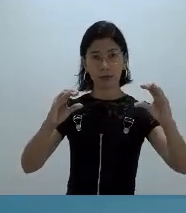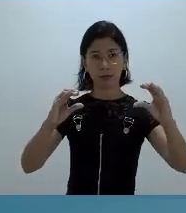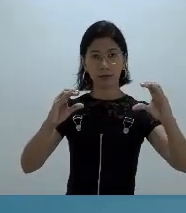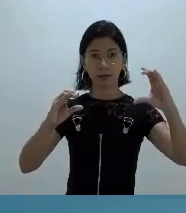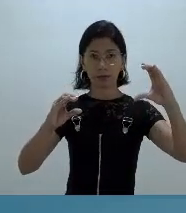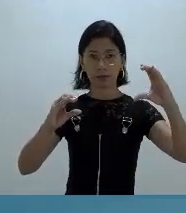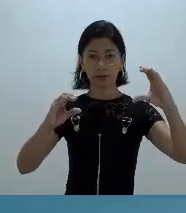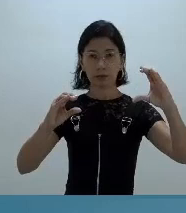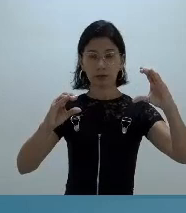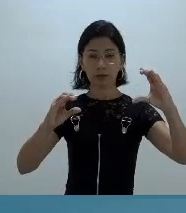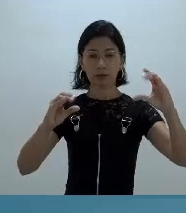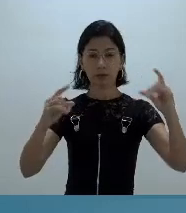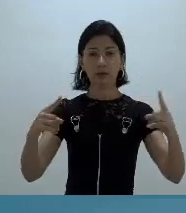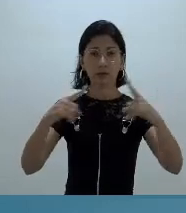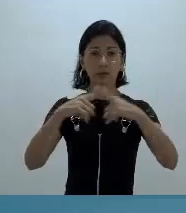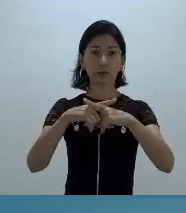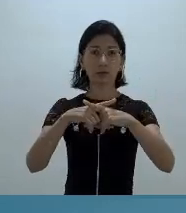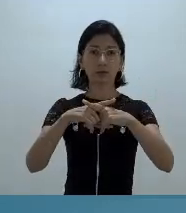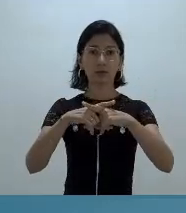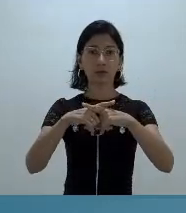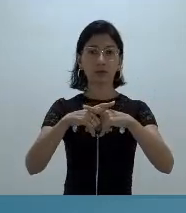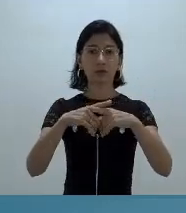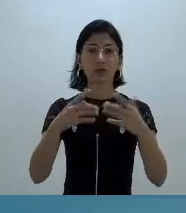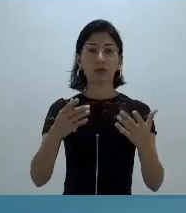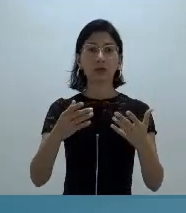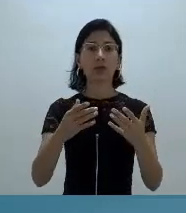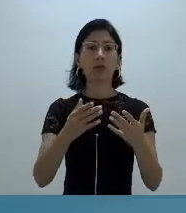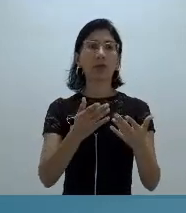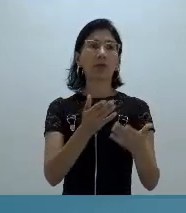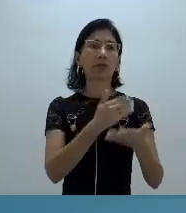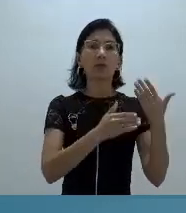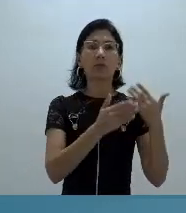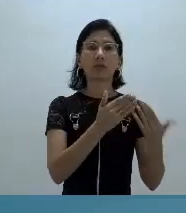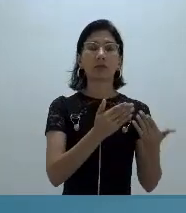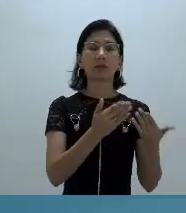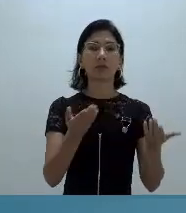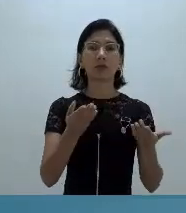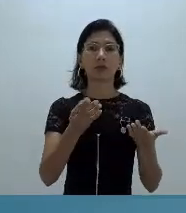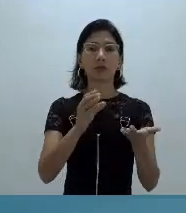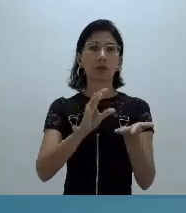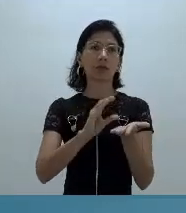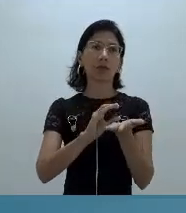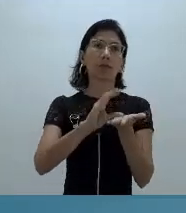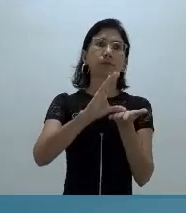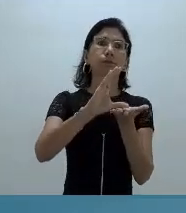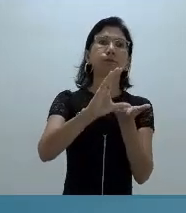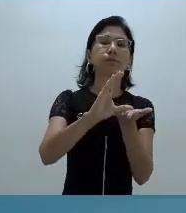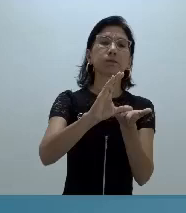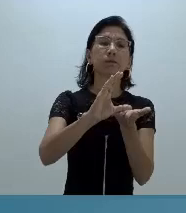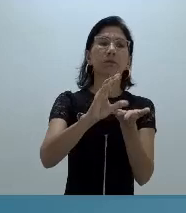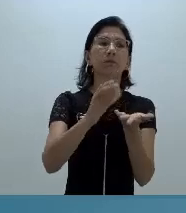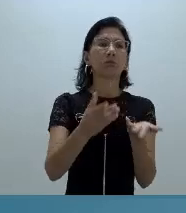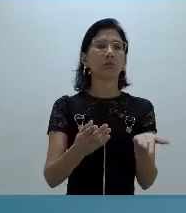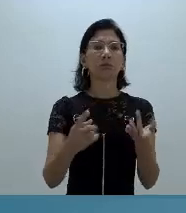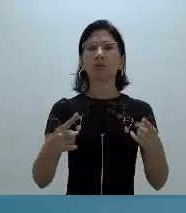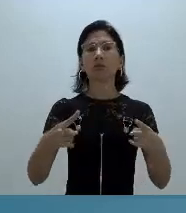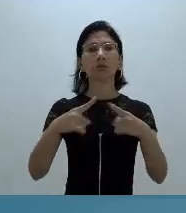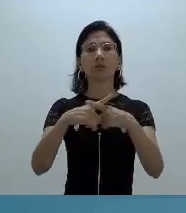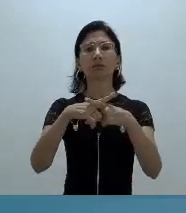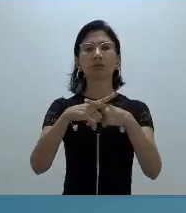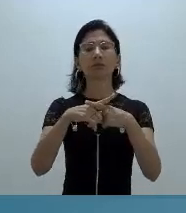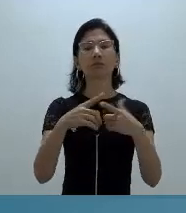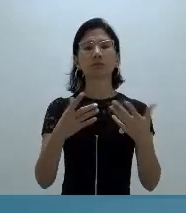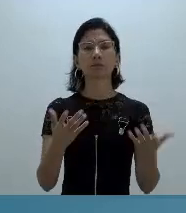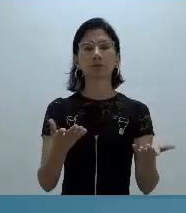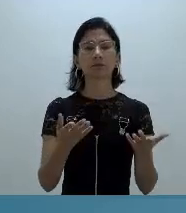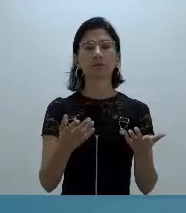como, naquele momento, definir que houve excesso de execução. Daí aquela contradição originária que